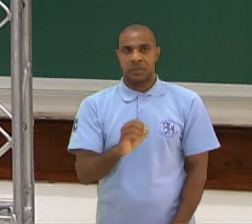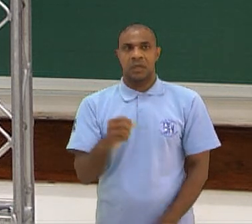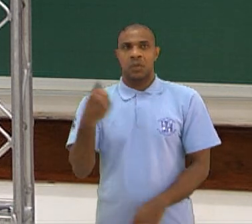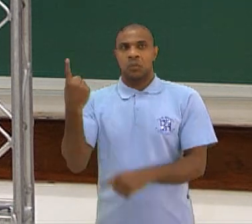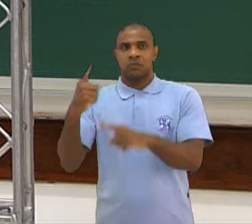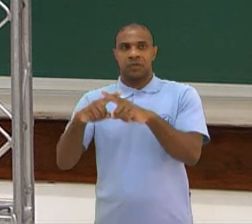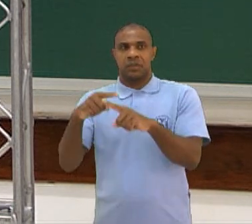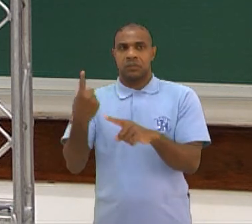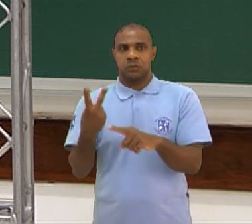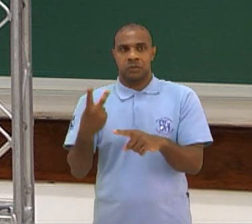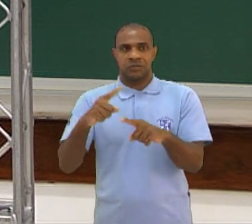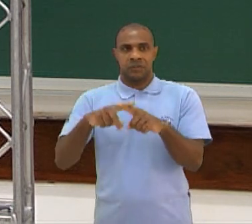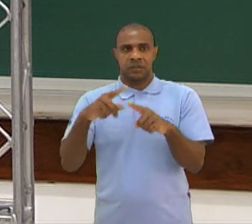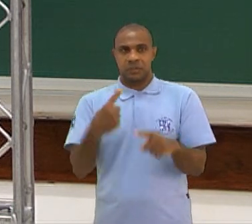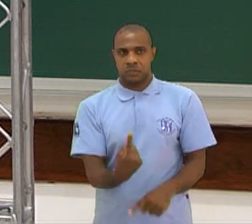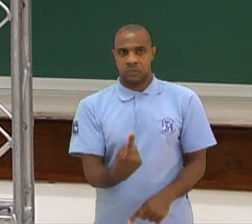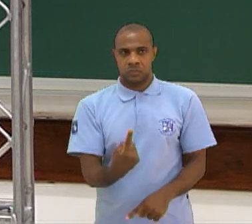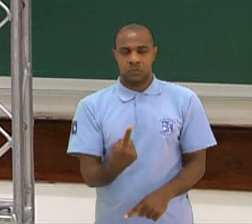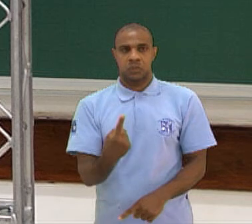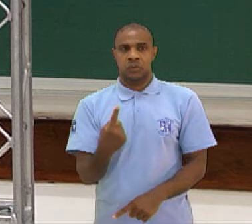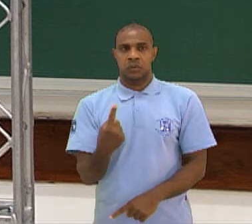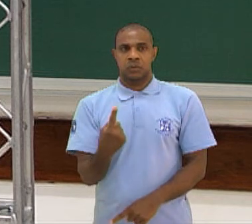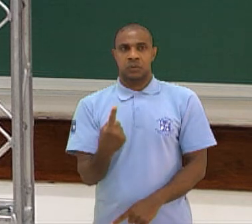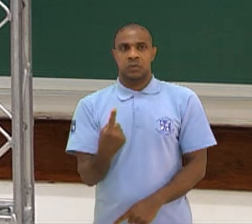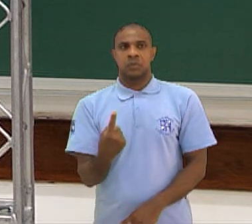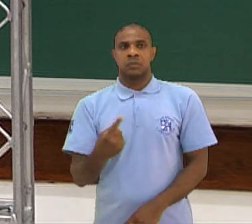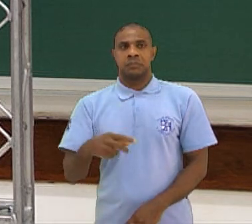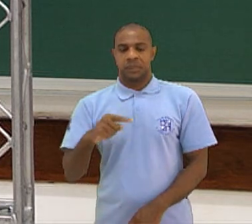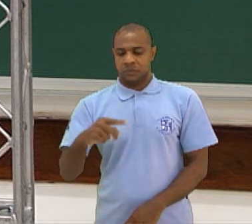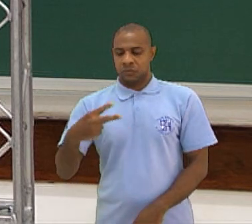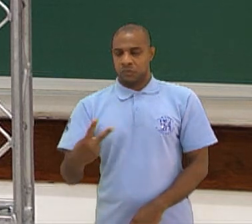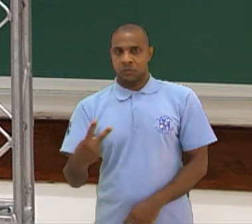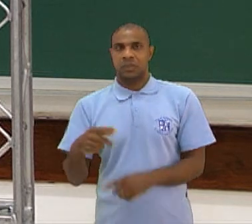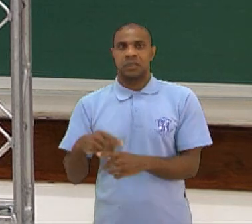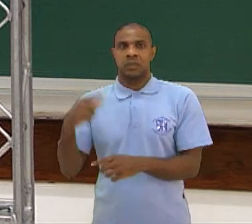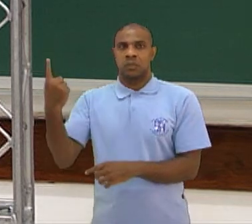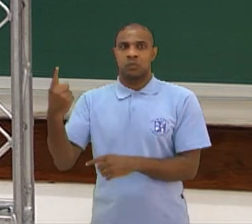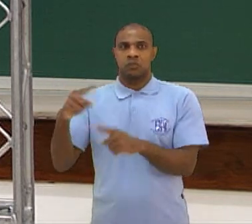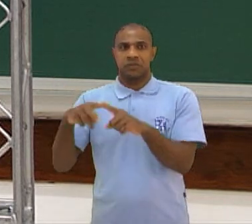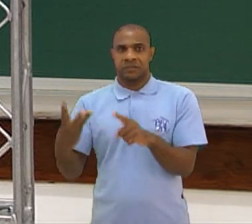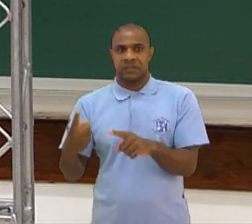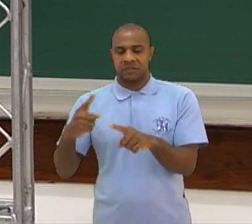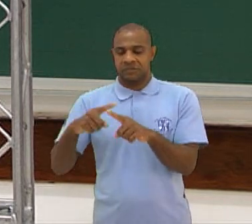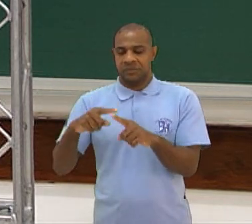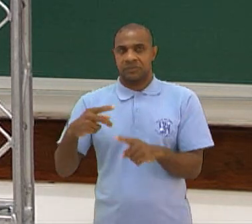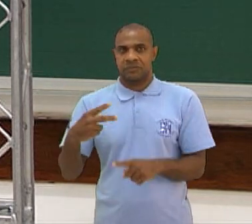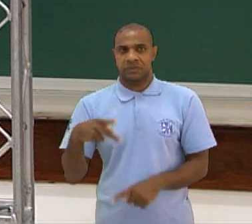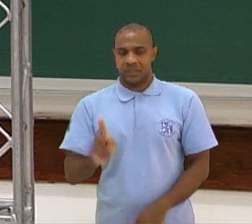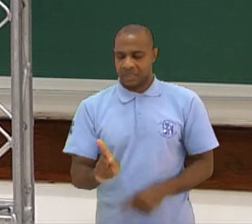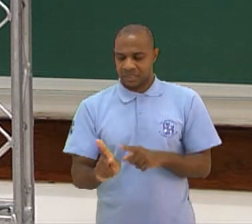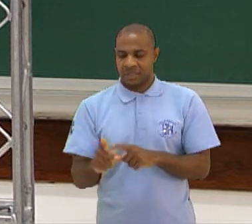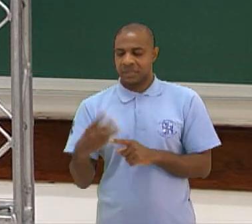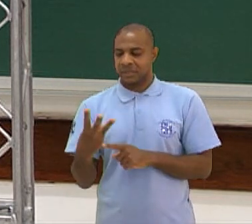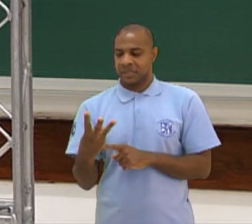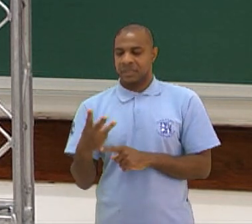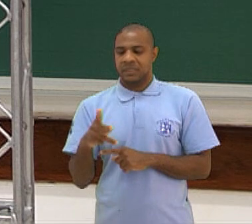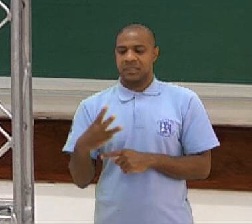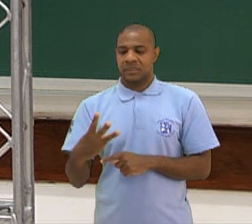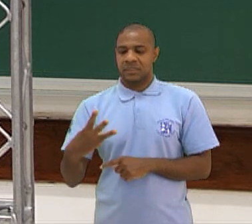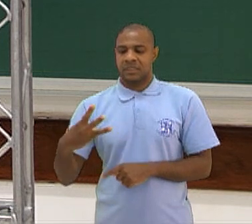sistema 4x4. Tá bom? Importante isso aí. No caso aqui, o K é o coeficiente do Z.